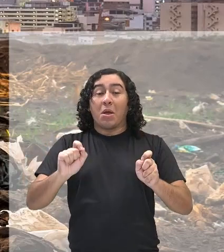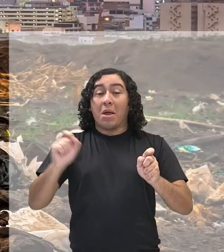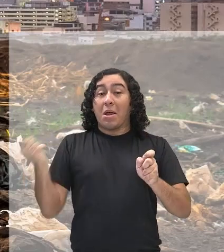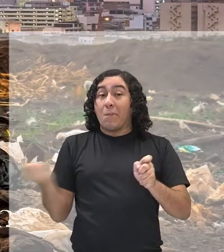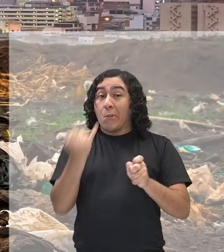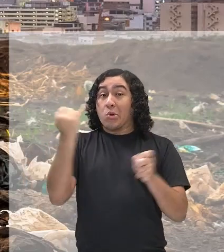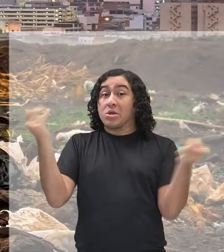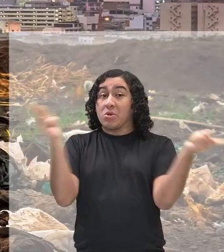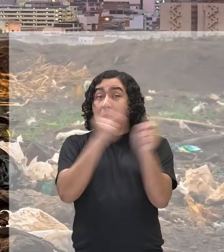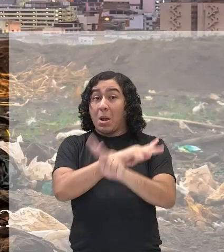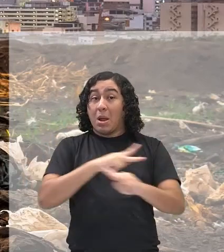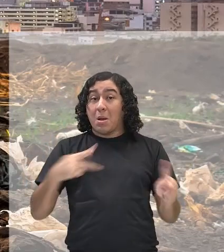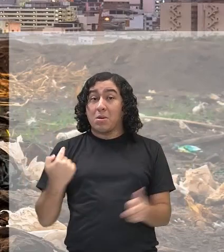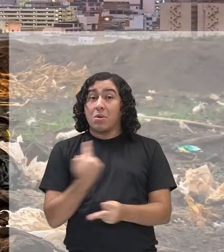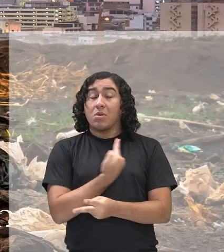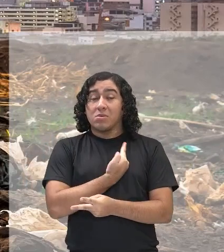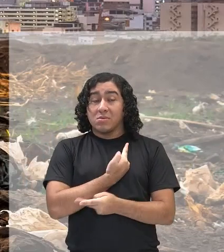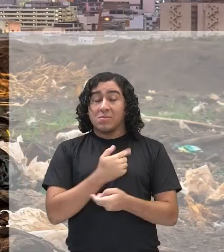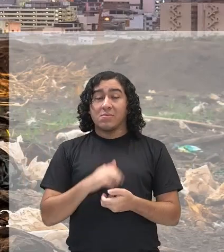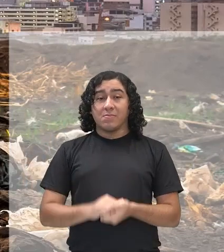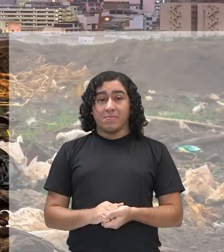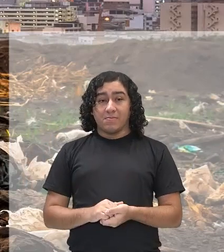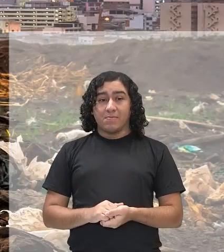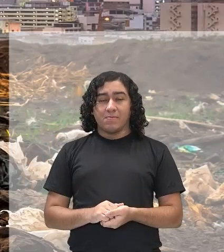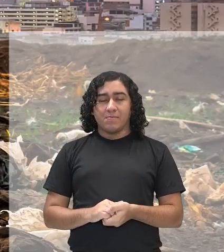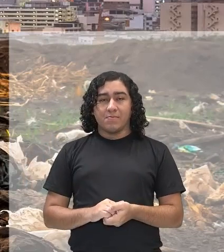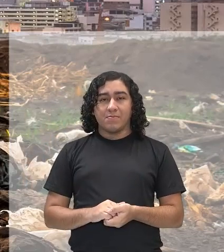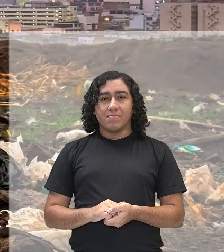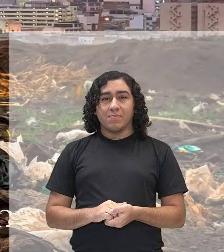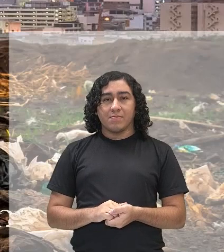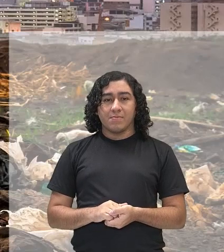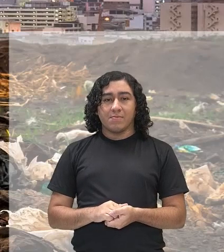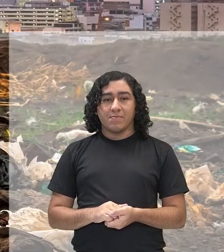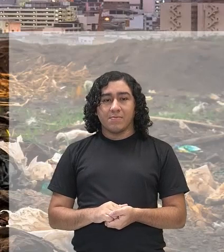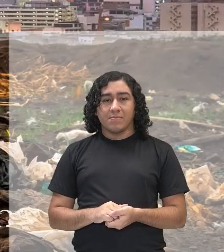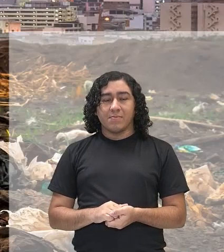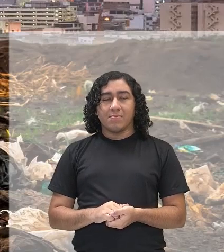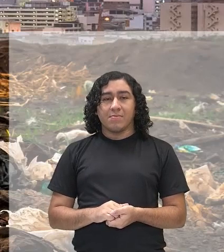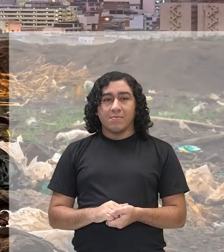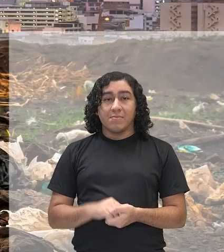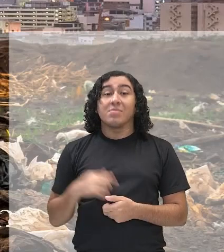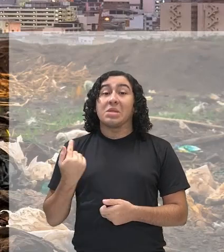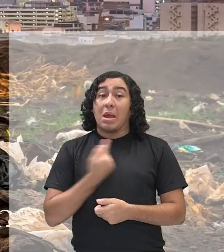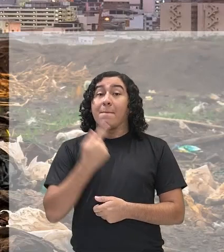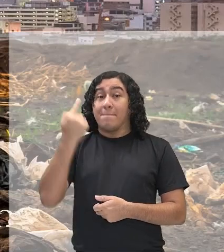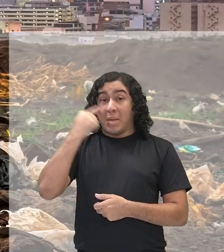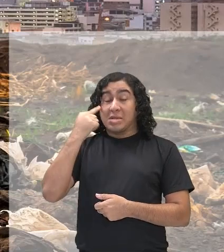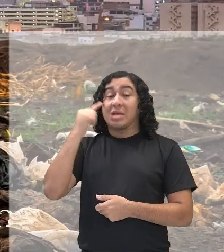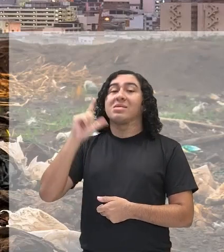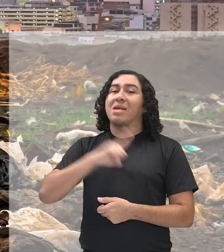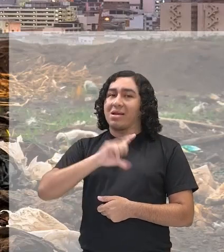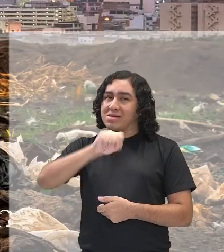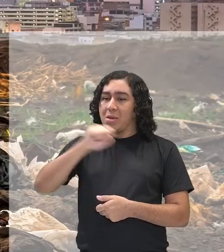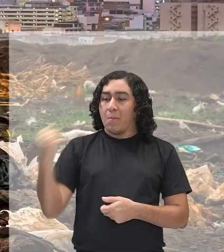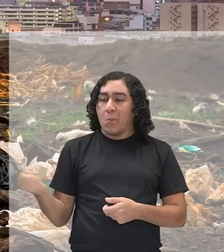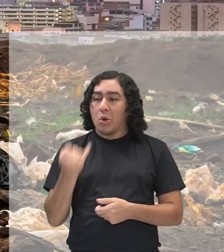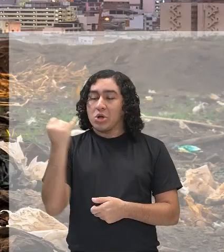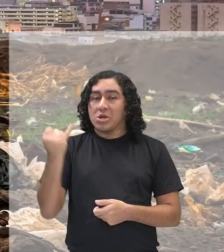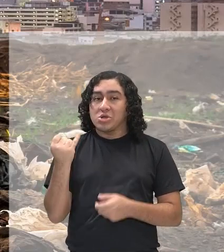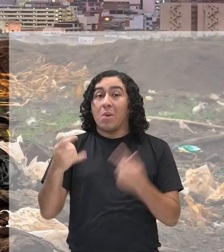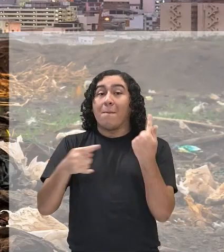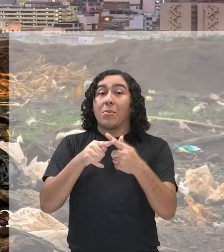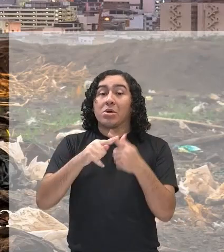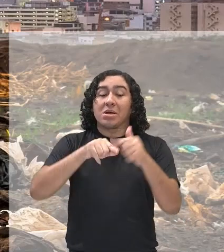ar que nós respiramos, não é verdade? Qual o valor? Aqui nós damos o valor ao ar que nós respiramos, porque nós percebemos a mudança